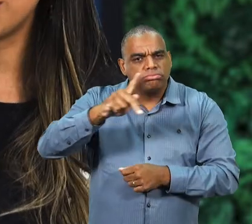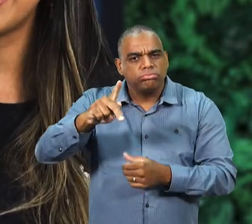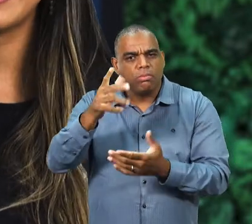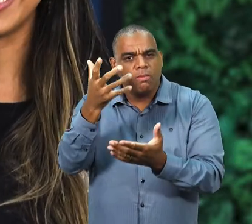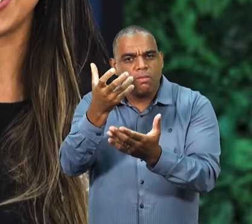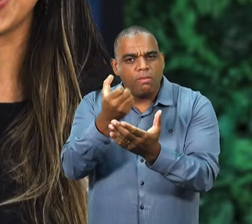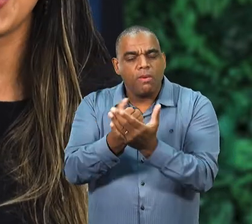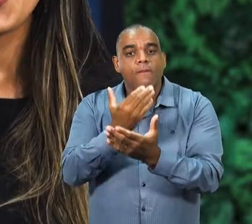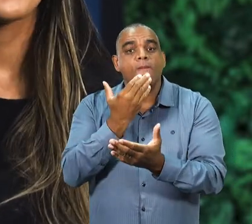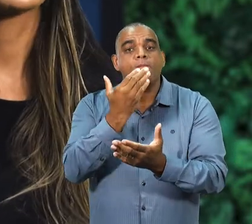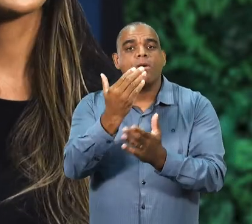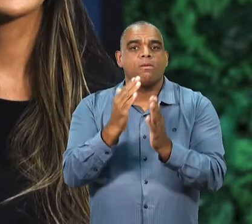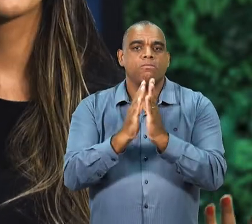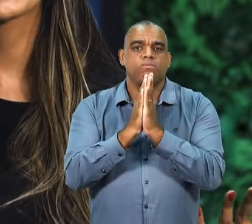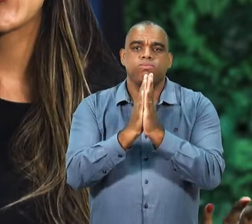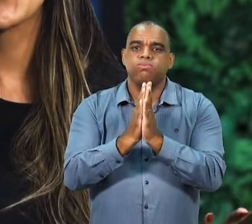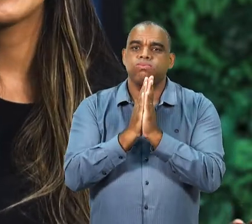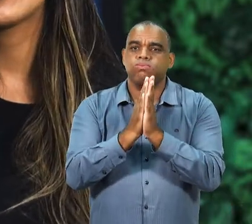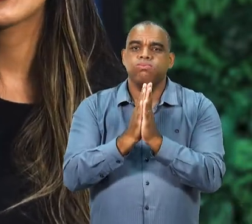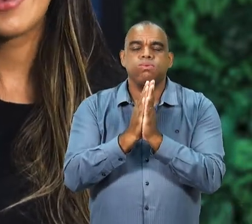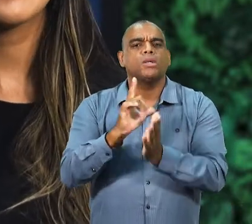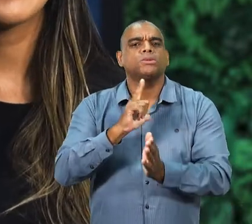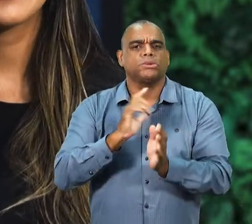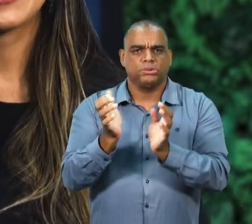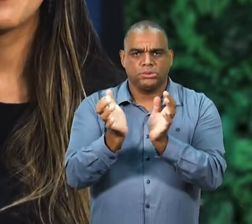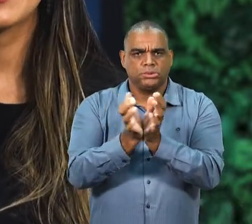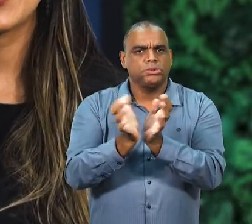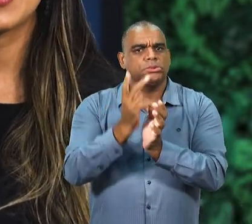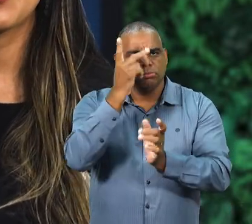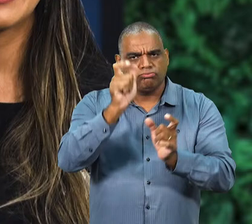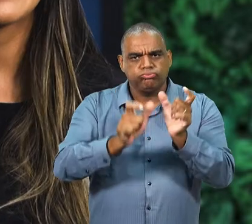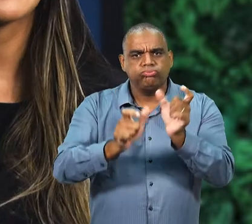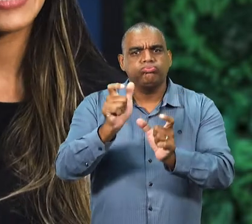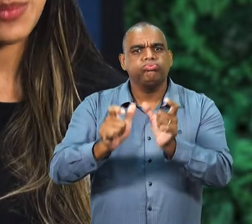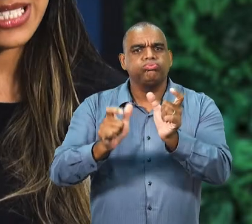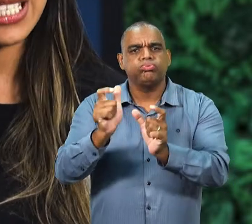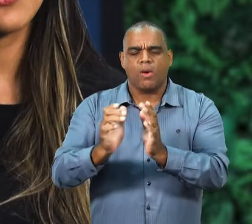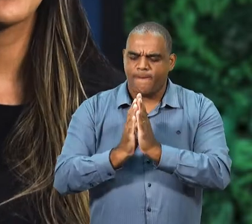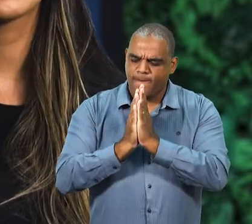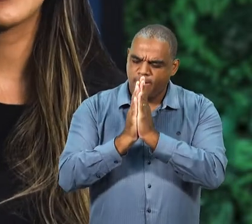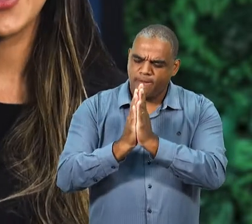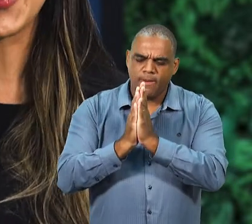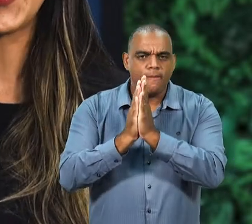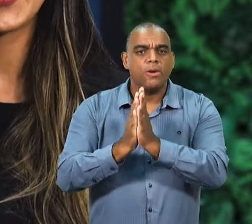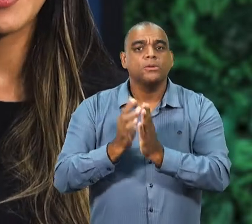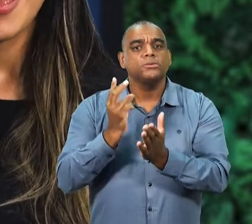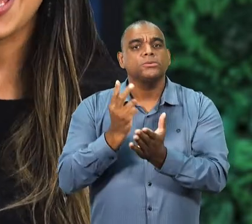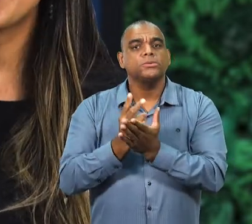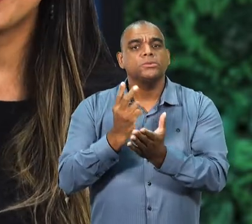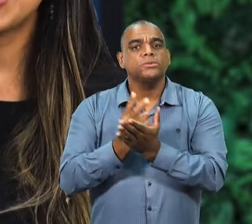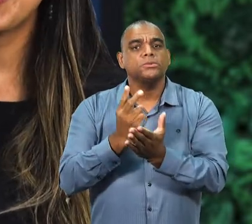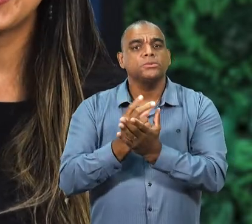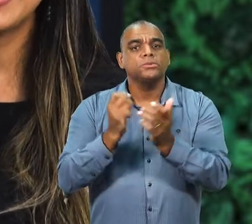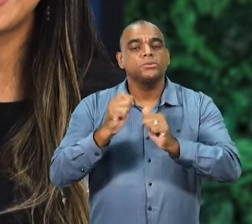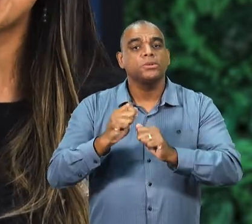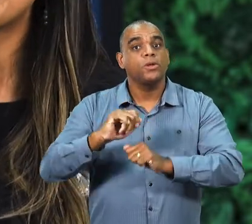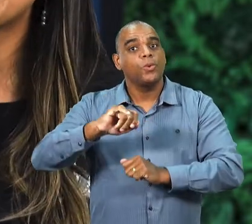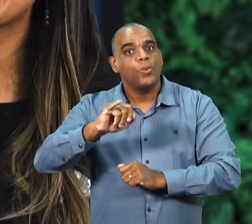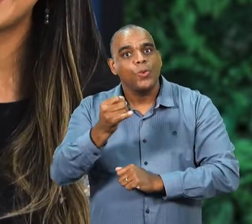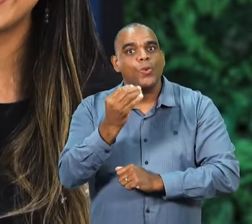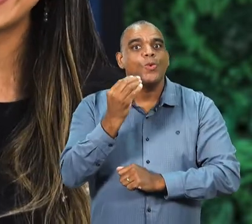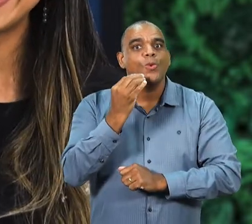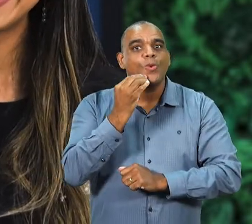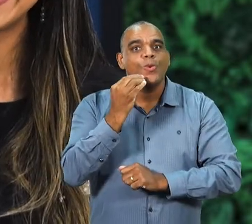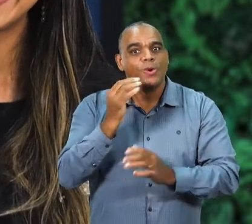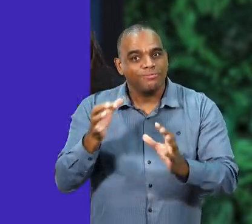do aplicativo da igreja, pois contamos com uma dedicada equipe que ora de maneira específica por cada um. Aproveite a oportunidade